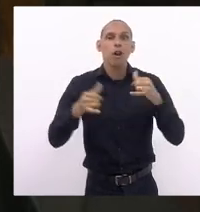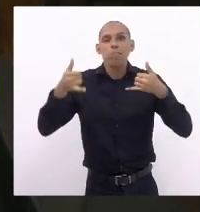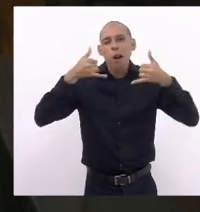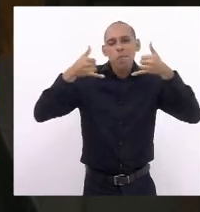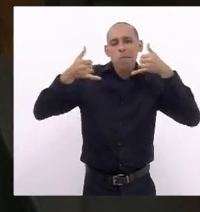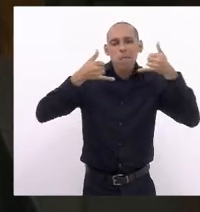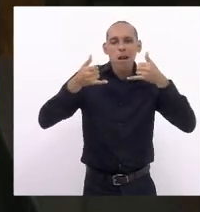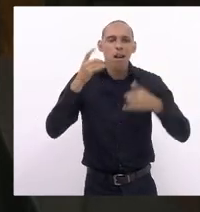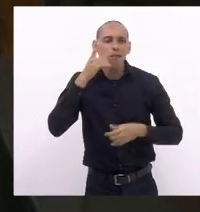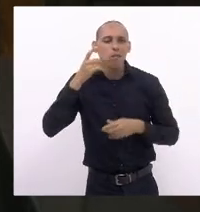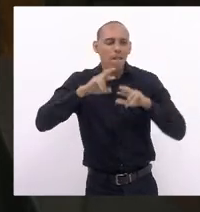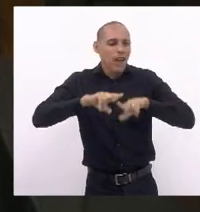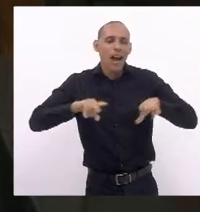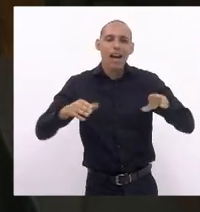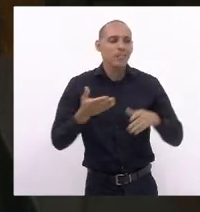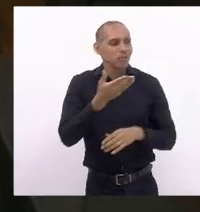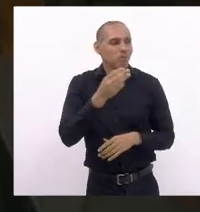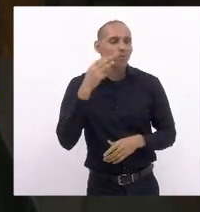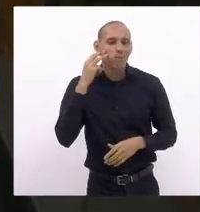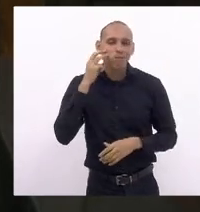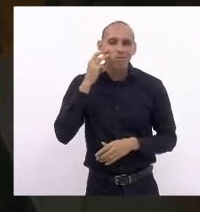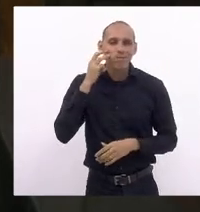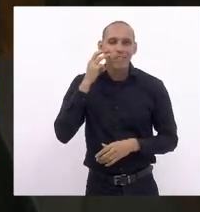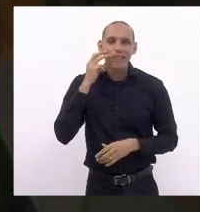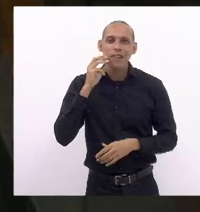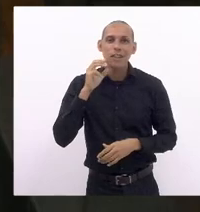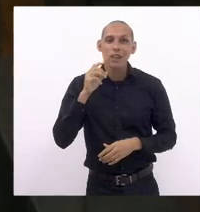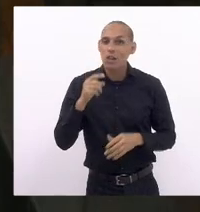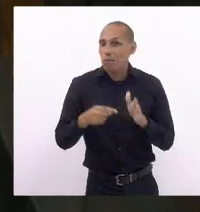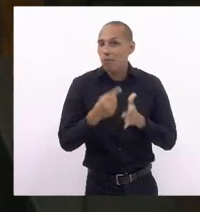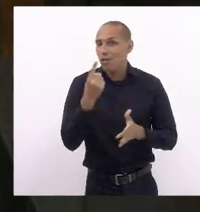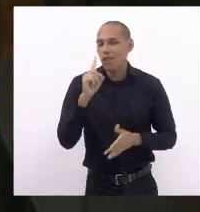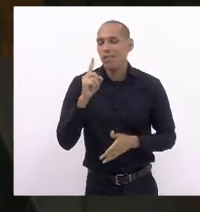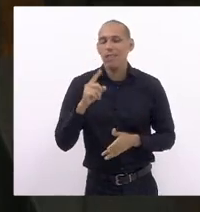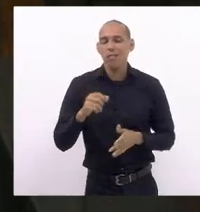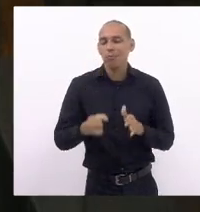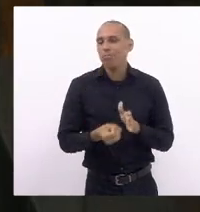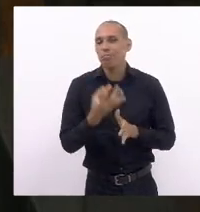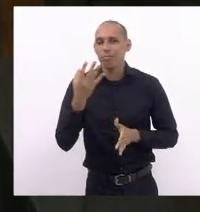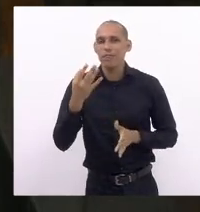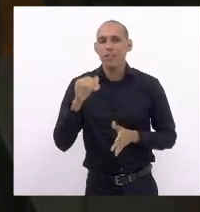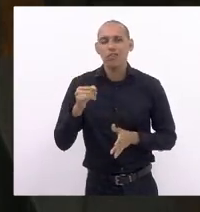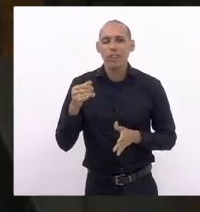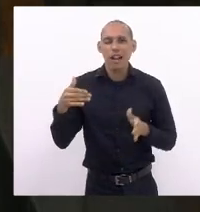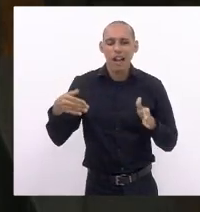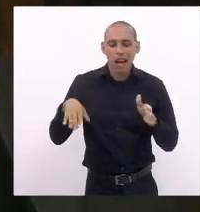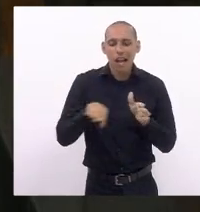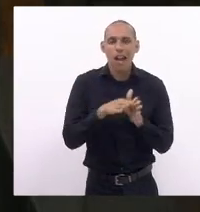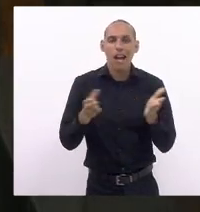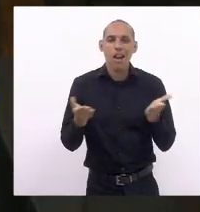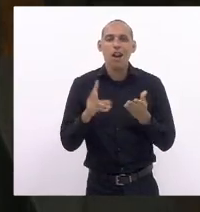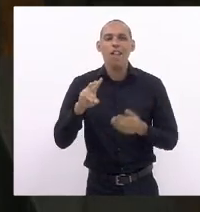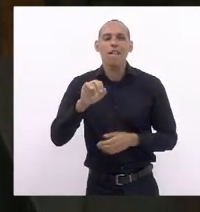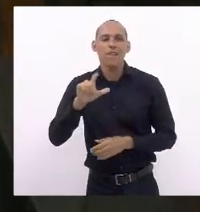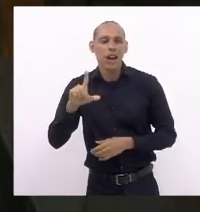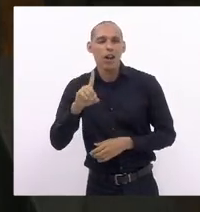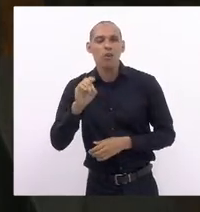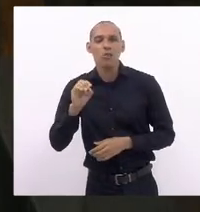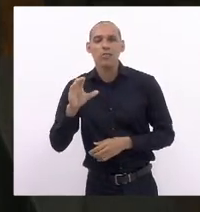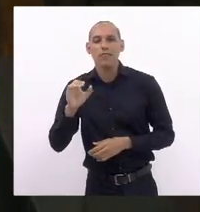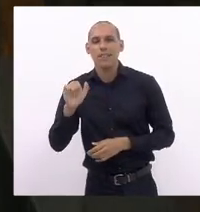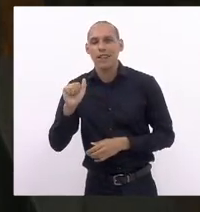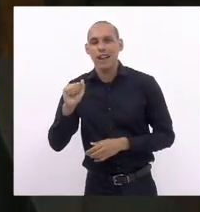de vários deputados, como do Valdec Carneiro, não foi uma vez, desde janeiro, do Val Ceasa, de